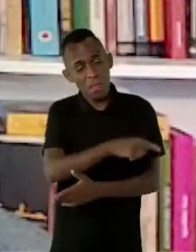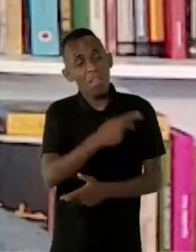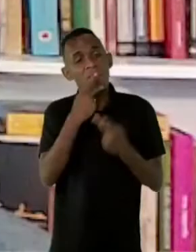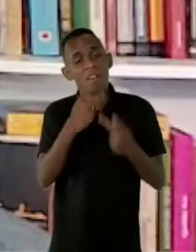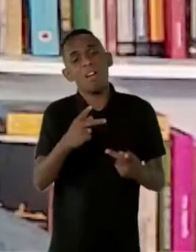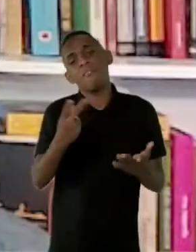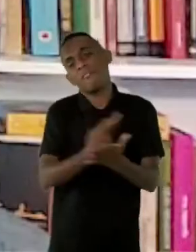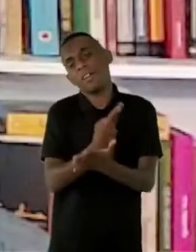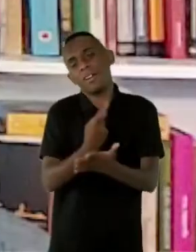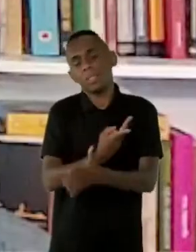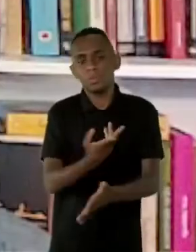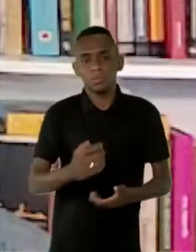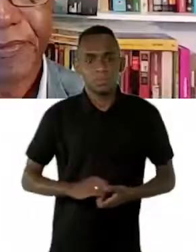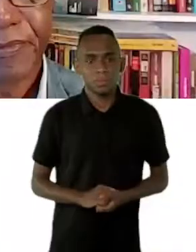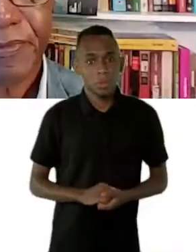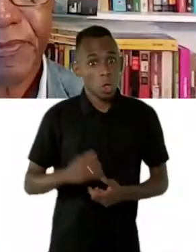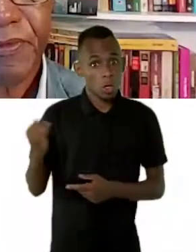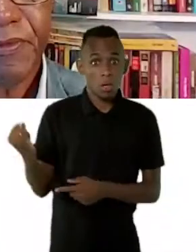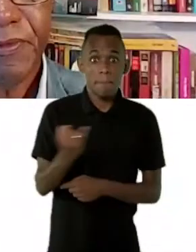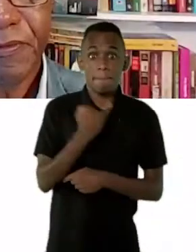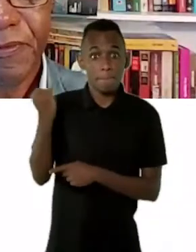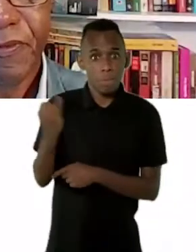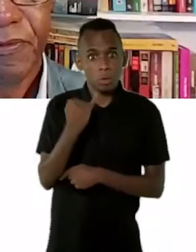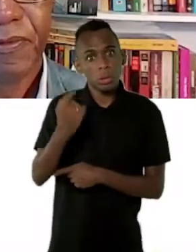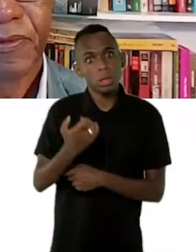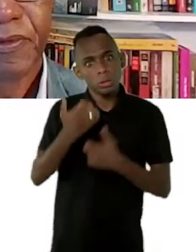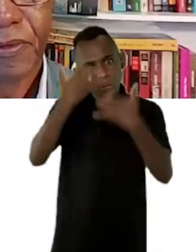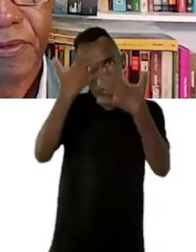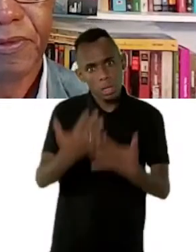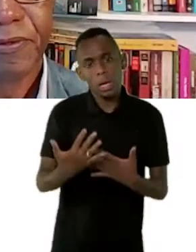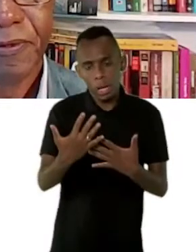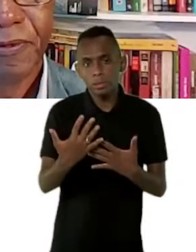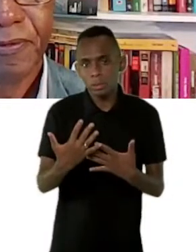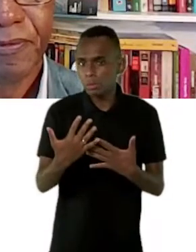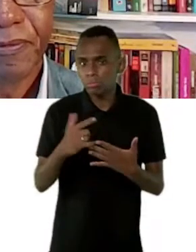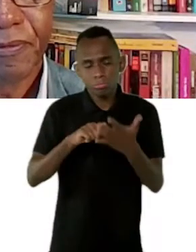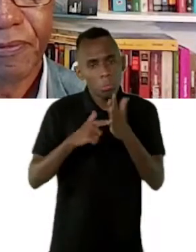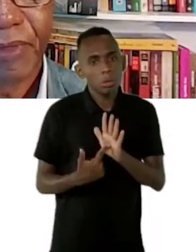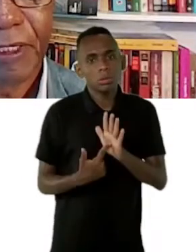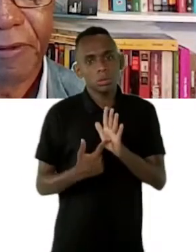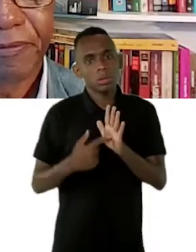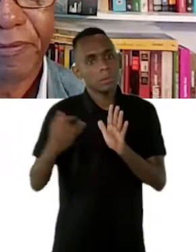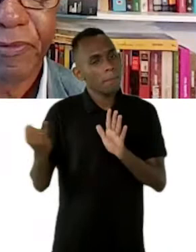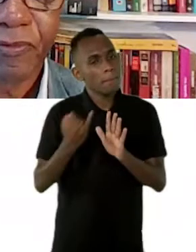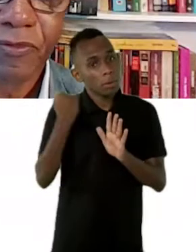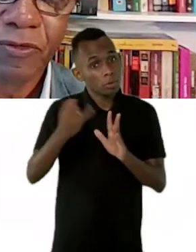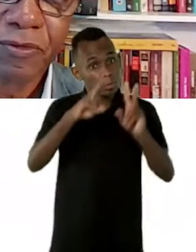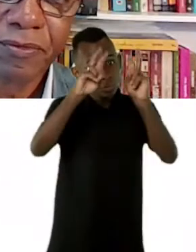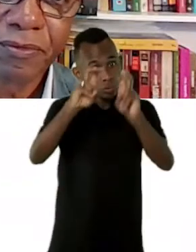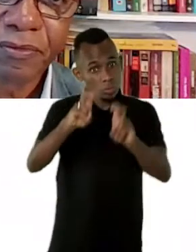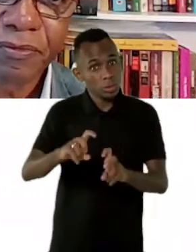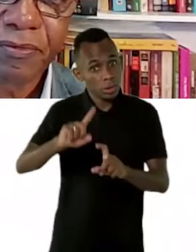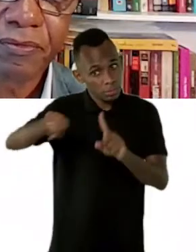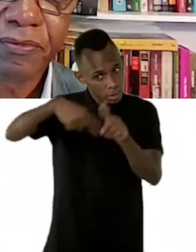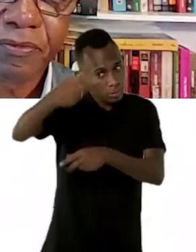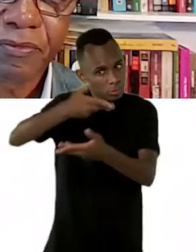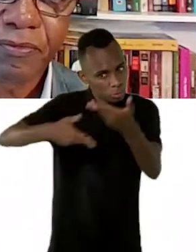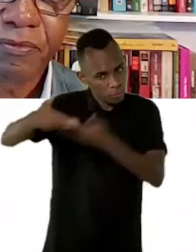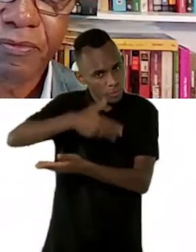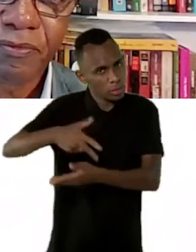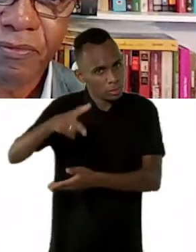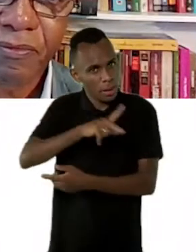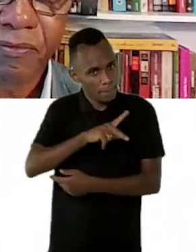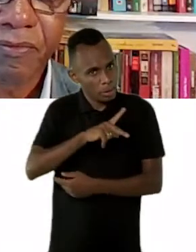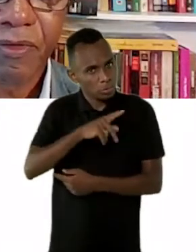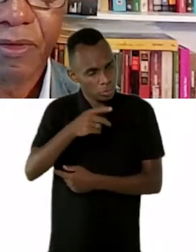aí, né? Nossa, é tão importante isso que você está falando, Tom, tão importante. Mas esse é um assunto que a gente vai até conversar pessoalmente depois. Mas,